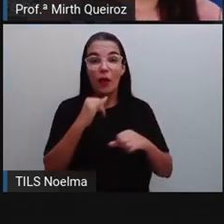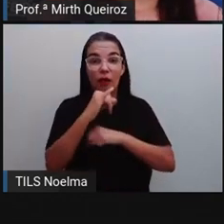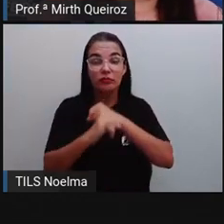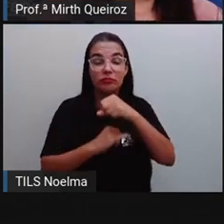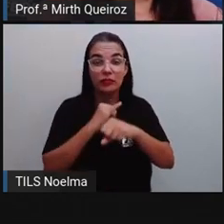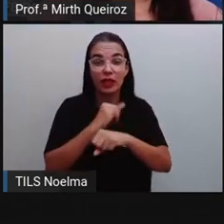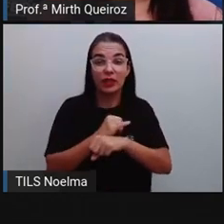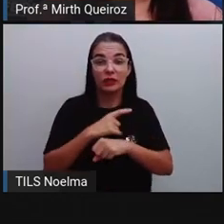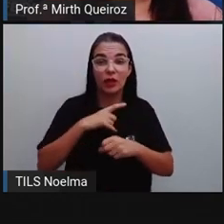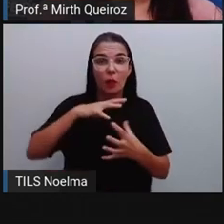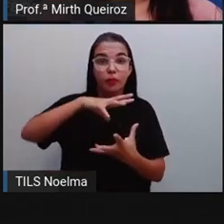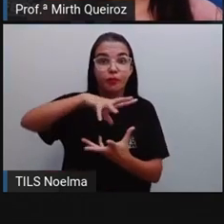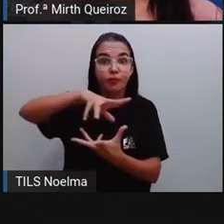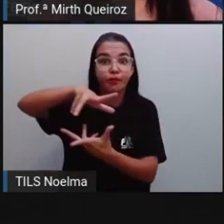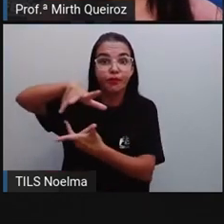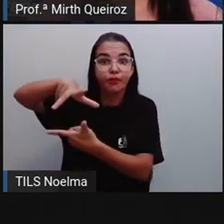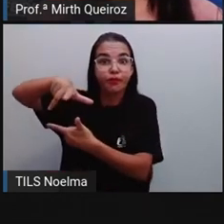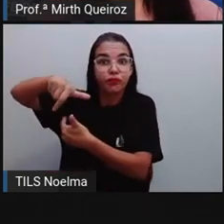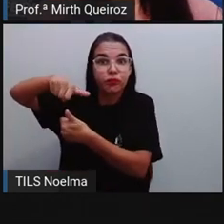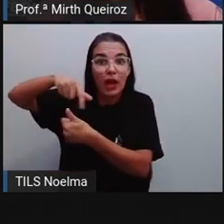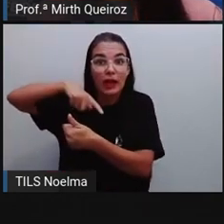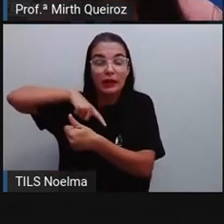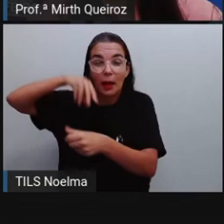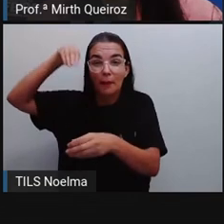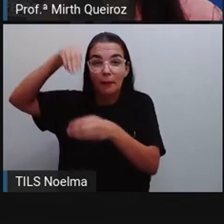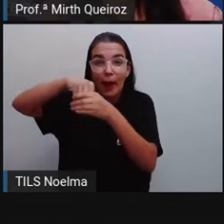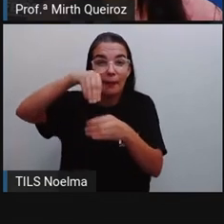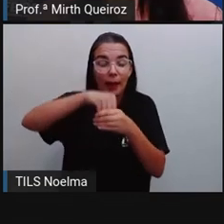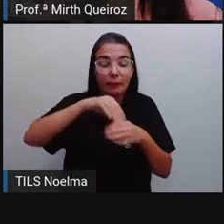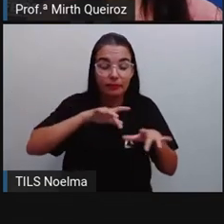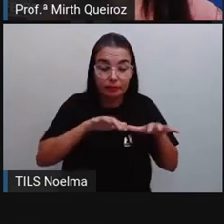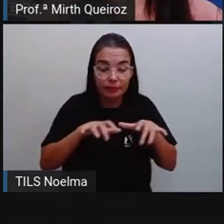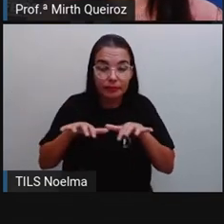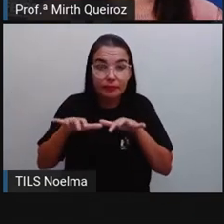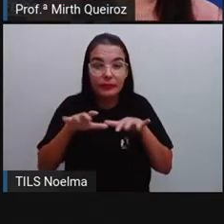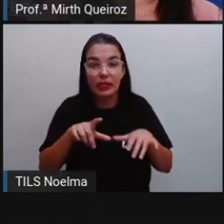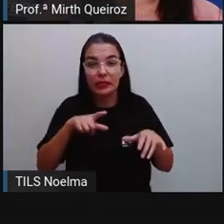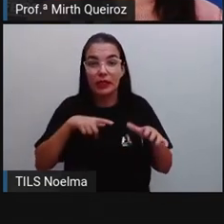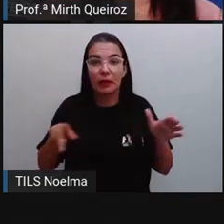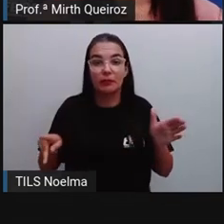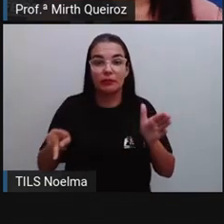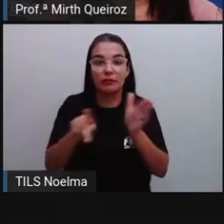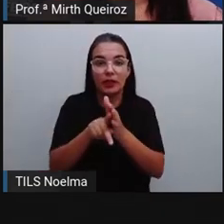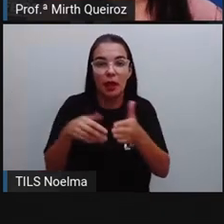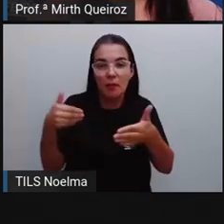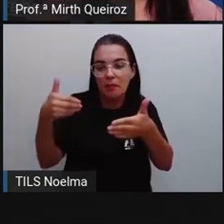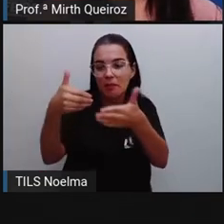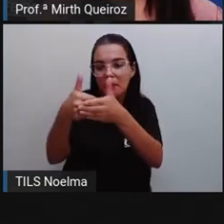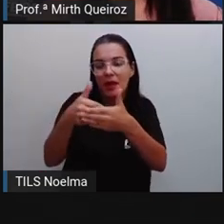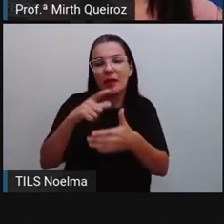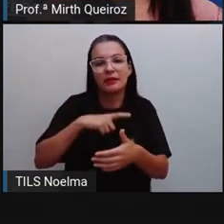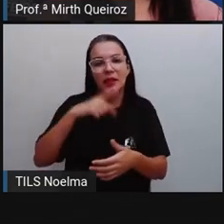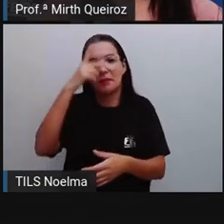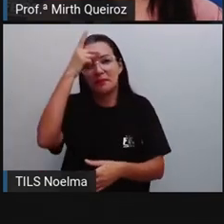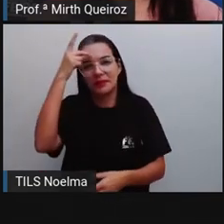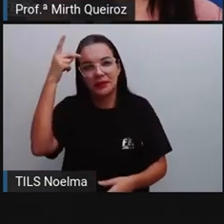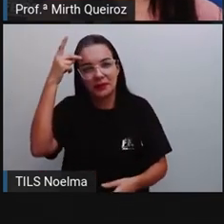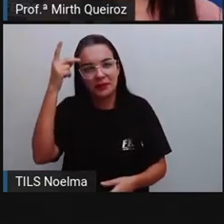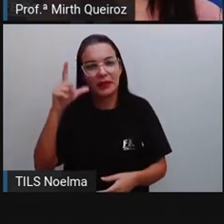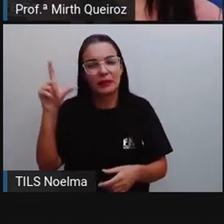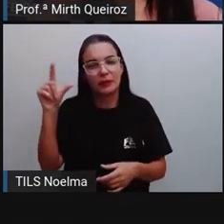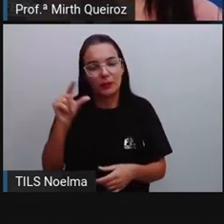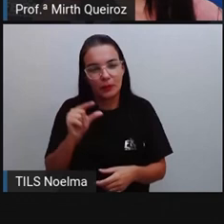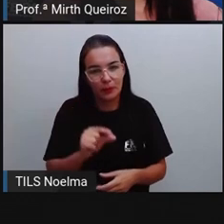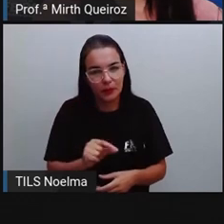integra mundialmente milhares de computadores e foi capaz aí de aproximar pessoas,